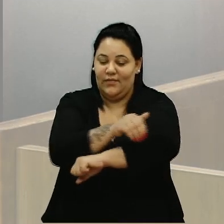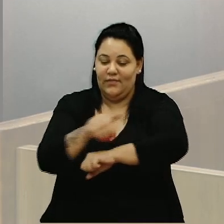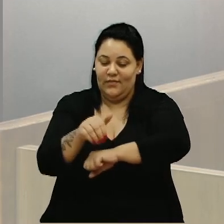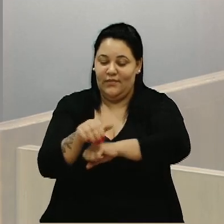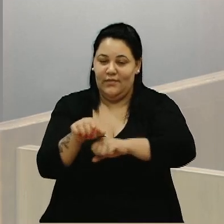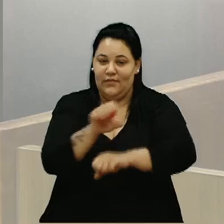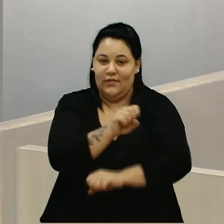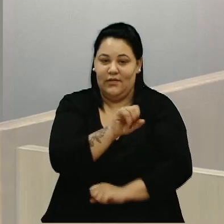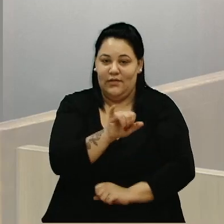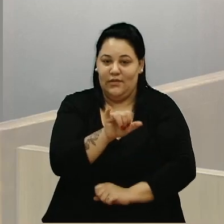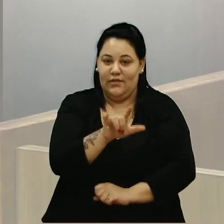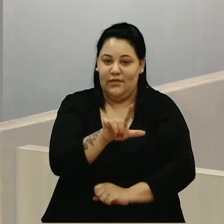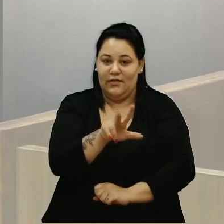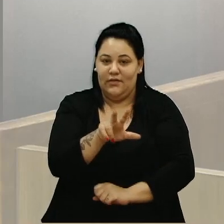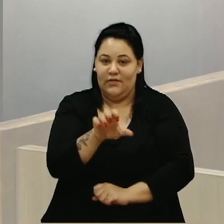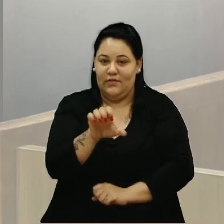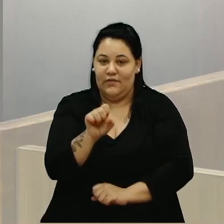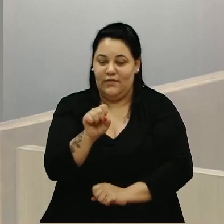Silvestre,